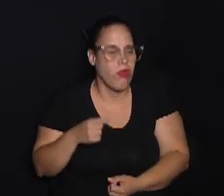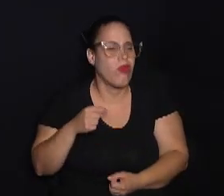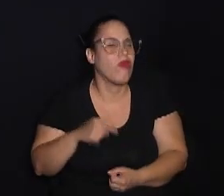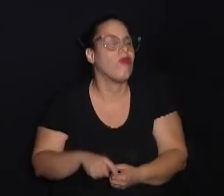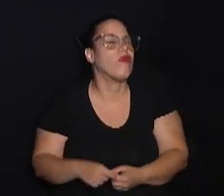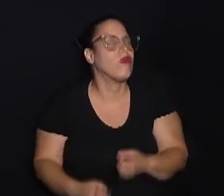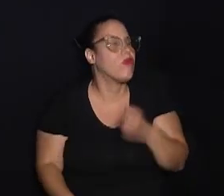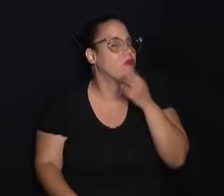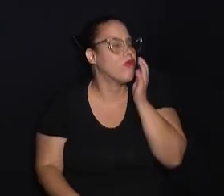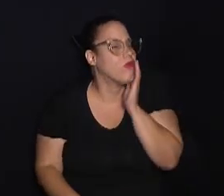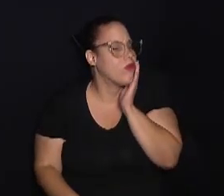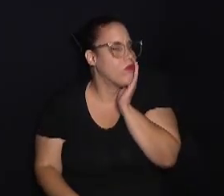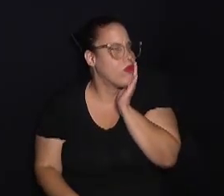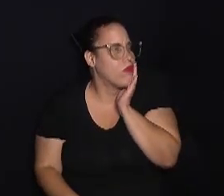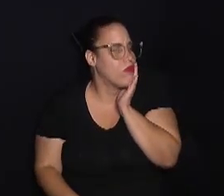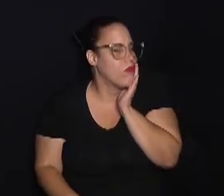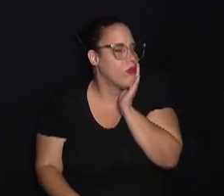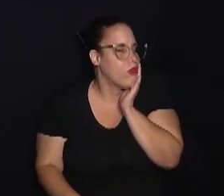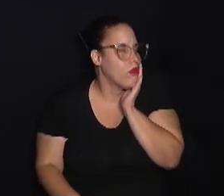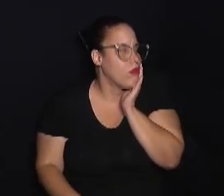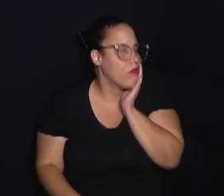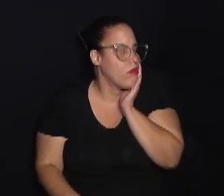essas organizações, né?